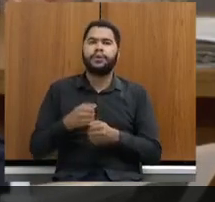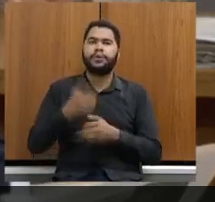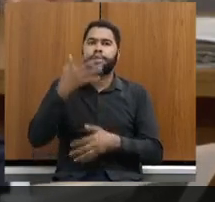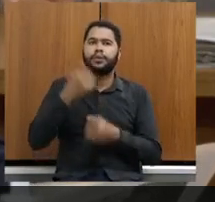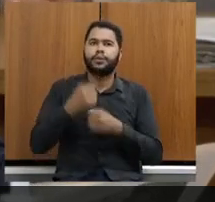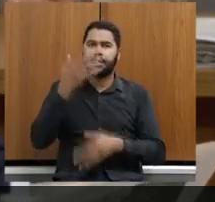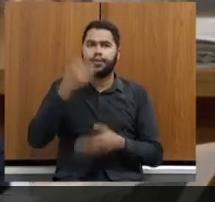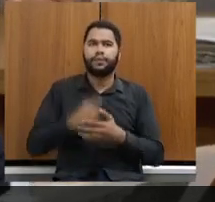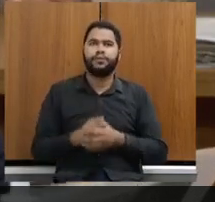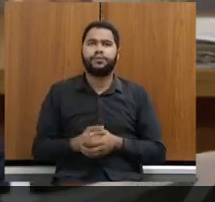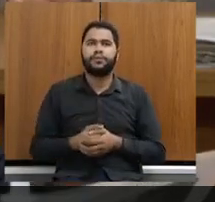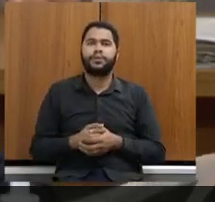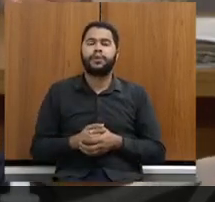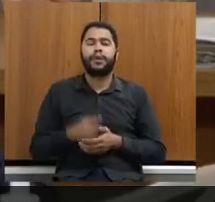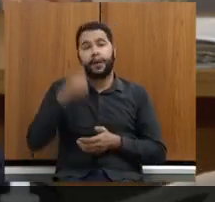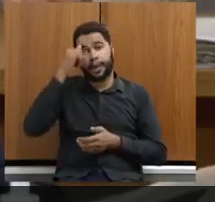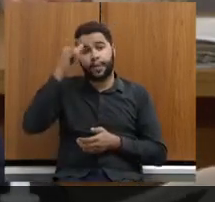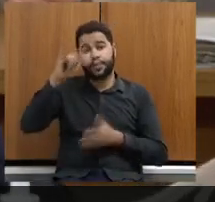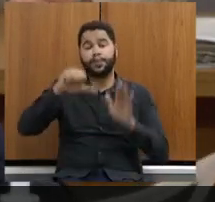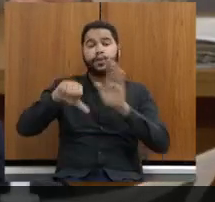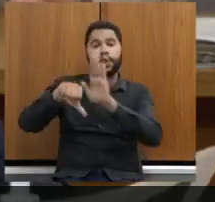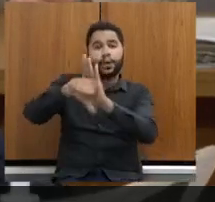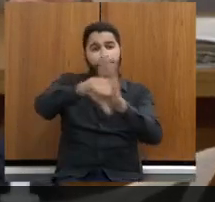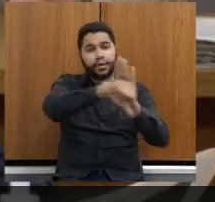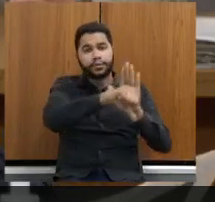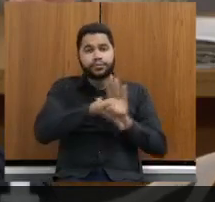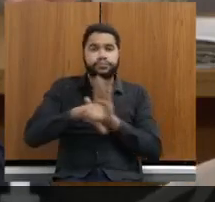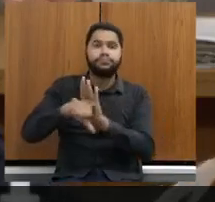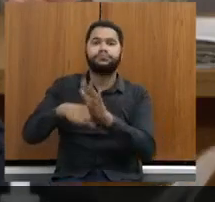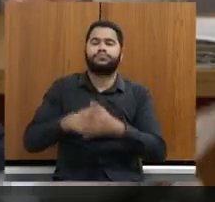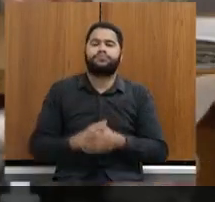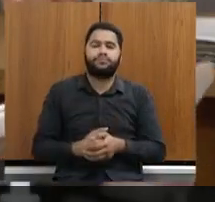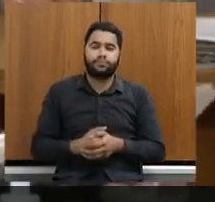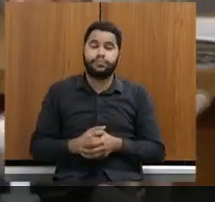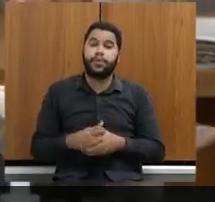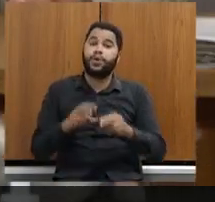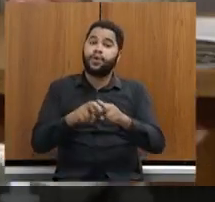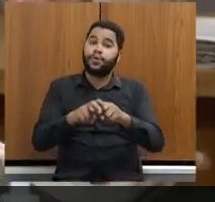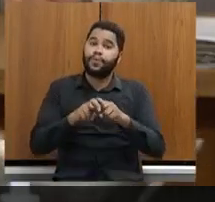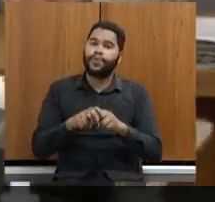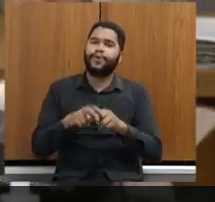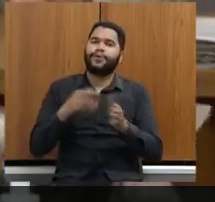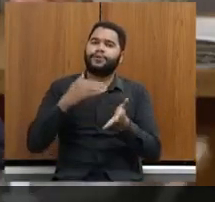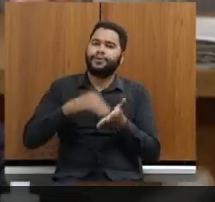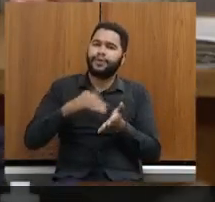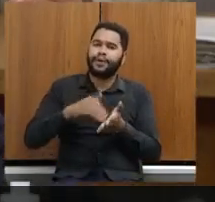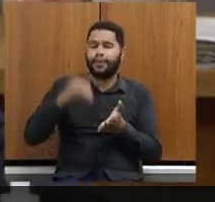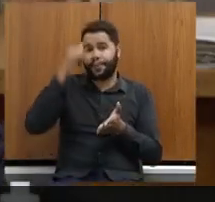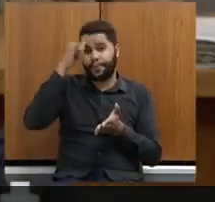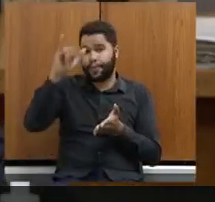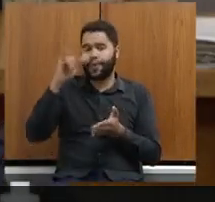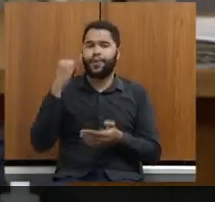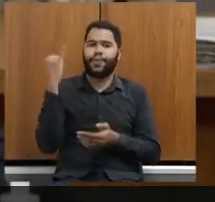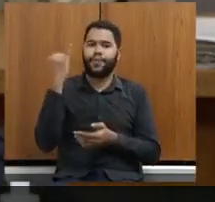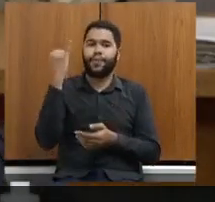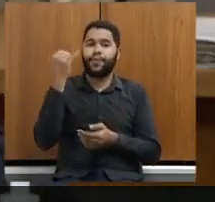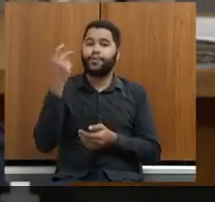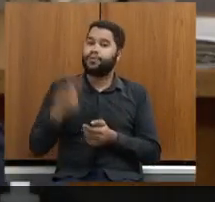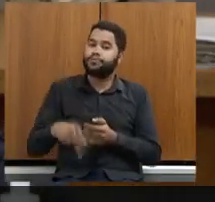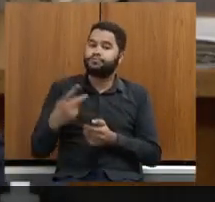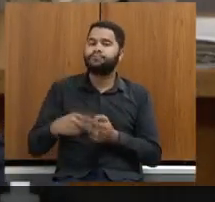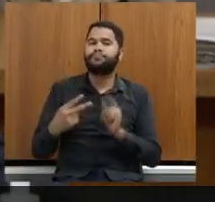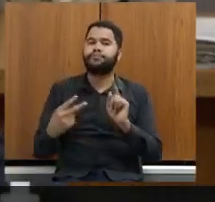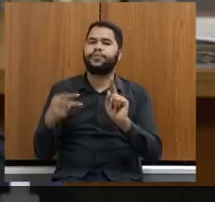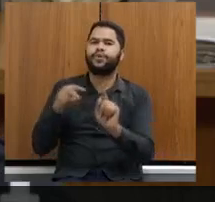com ele foi a prevenção à criminalidade é e por isso que essa Secretaria de prevenção era tão importante porque na nossa